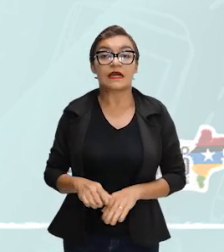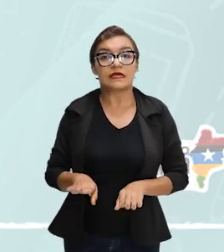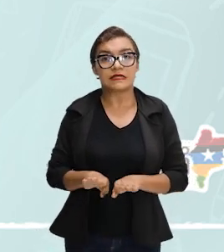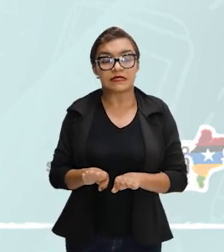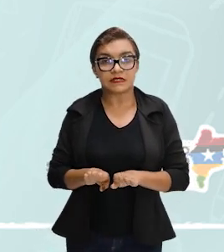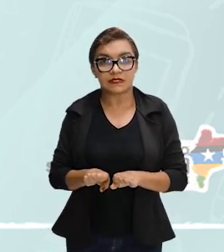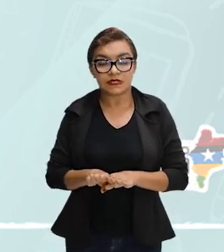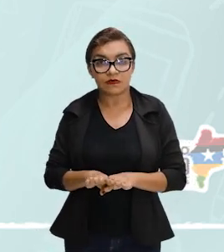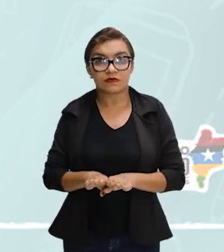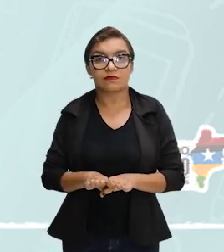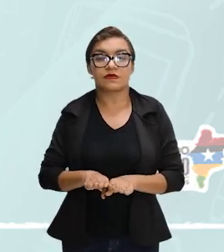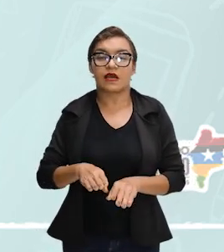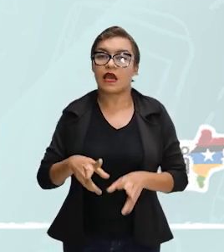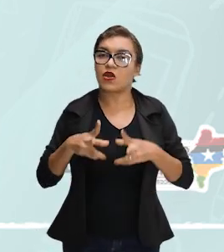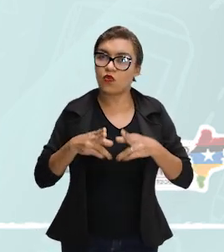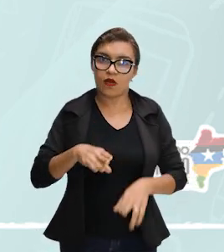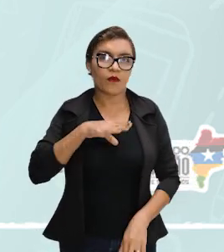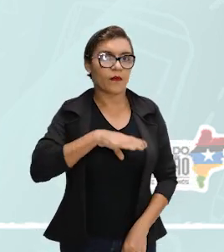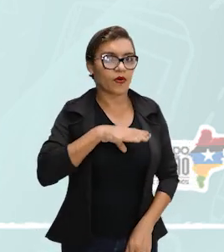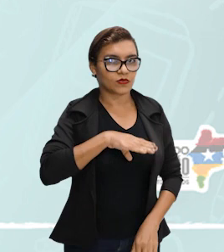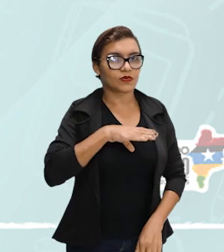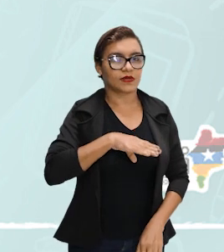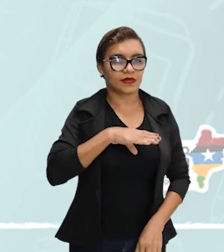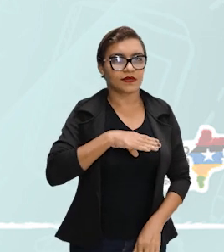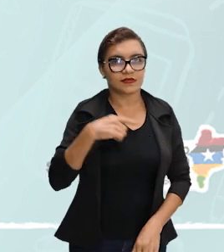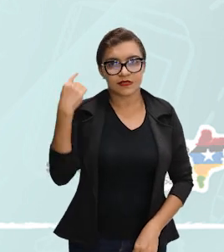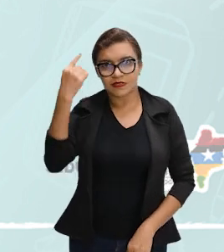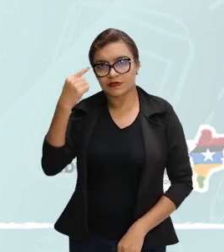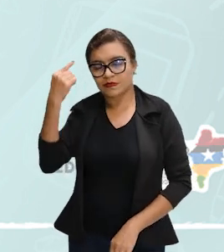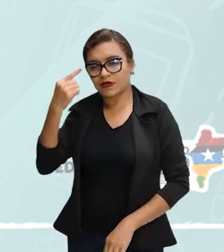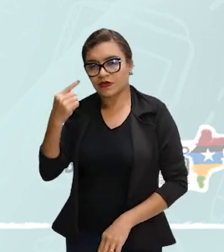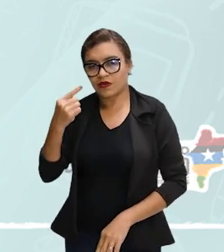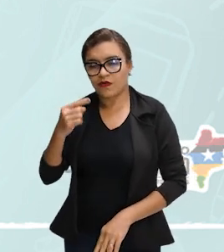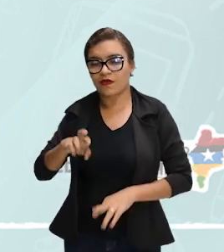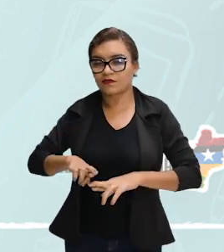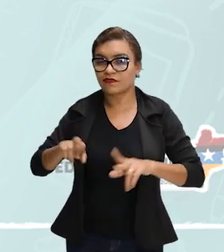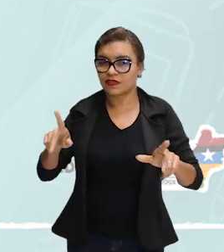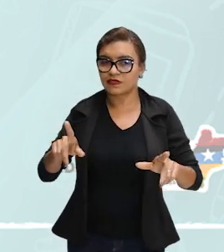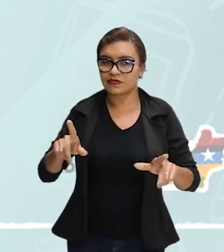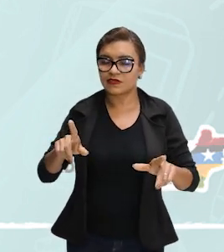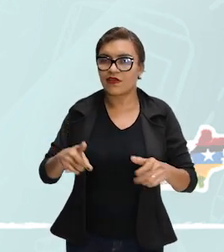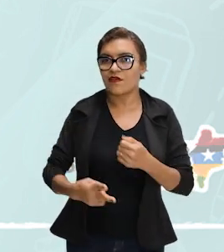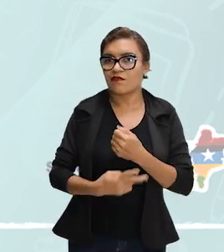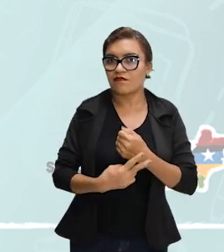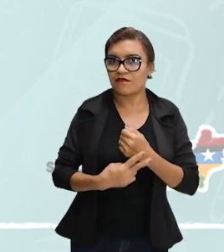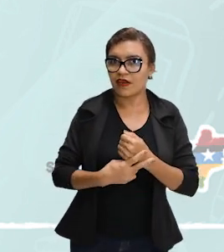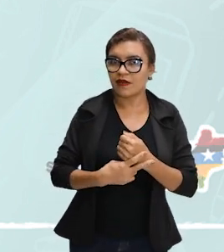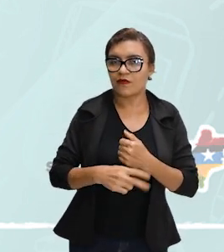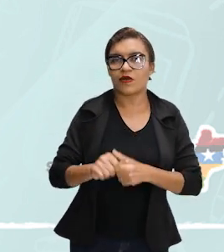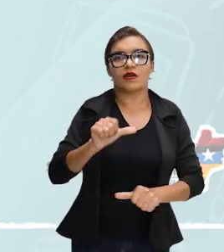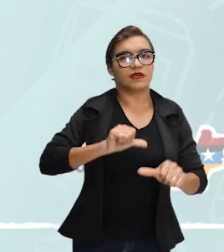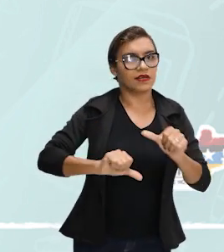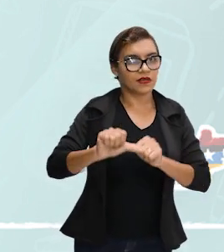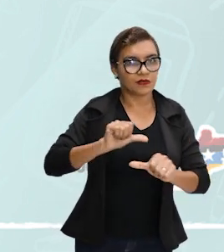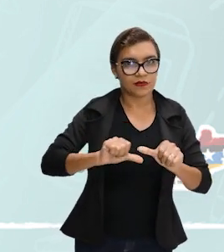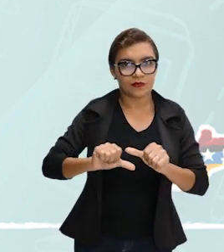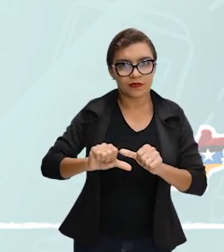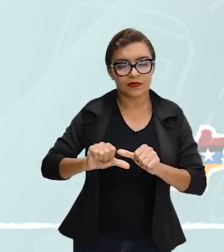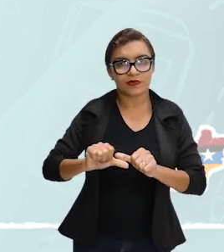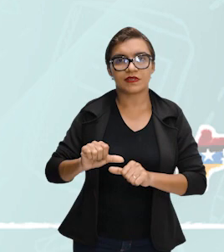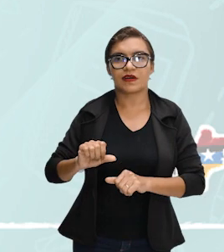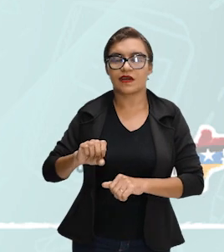acontece na língua portuguesa. Isso também é o que diferencia verbos regulares e irregulares em